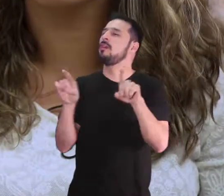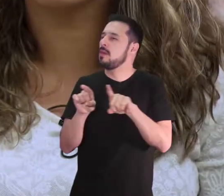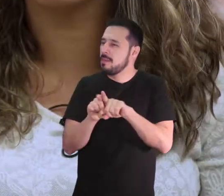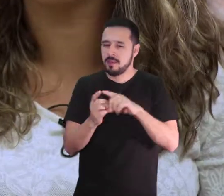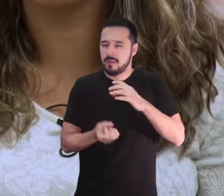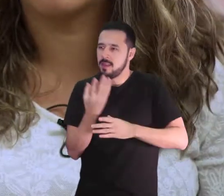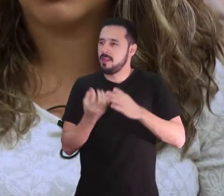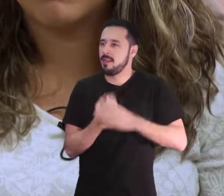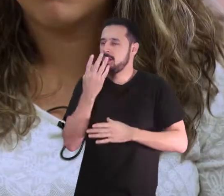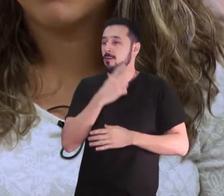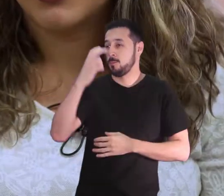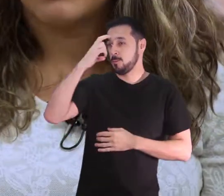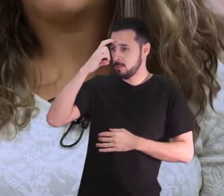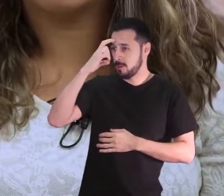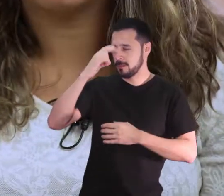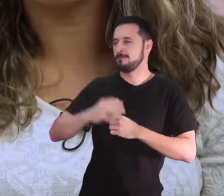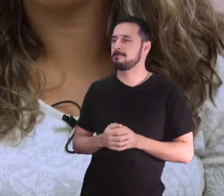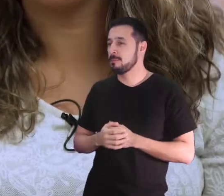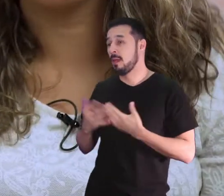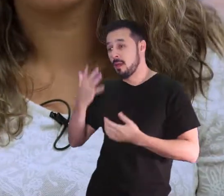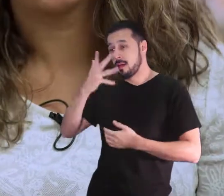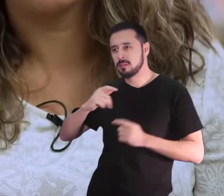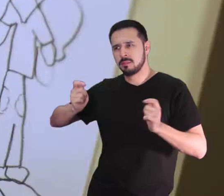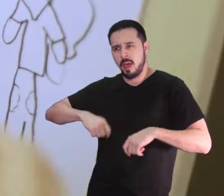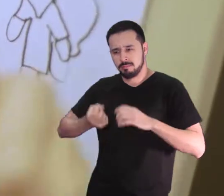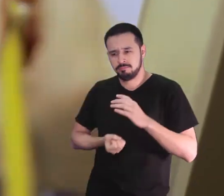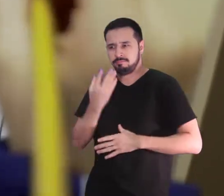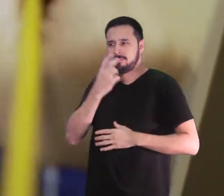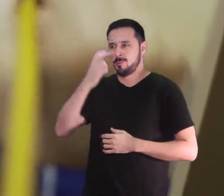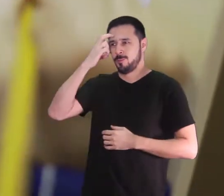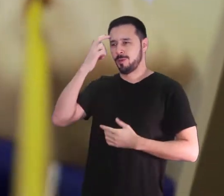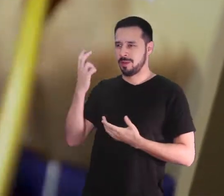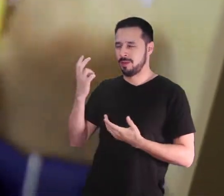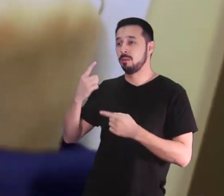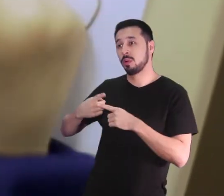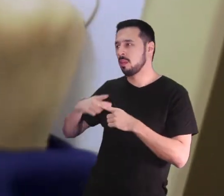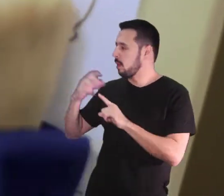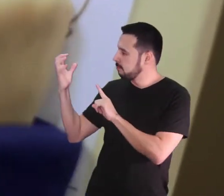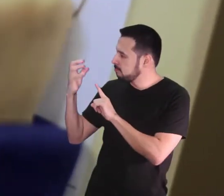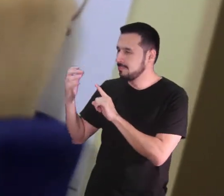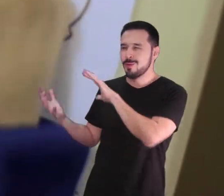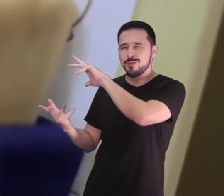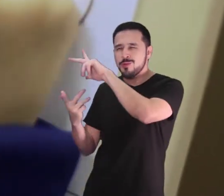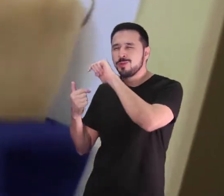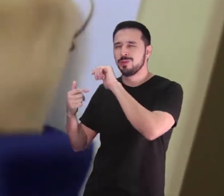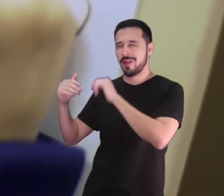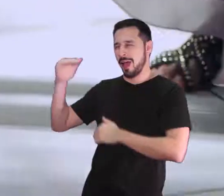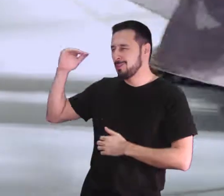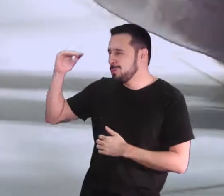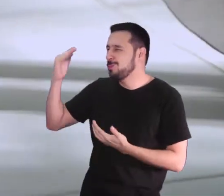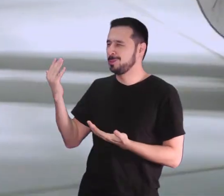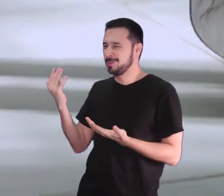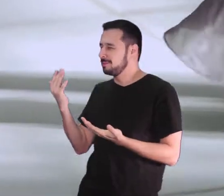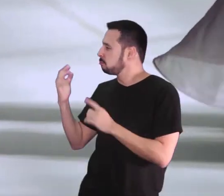criadora, produtora de cultura. Então a criança ela produz cultura a partir do repertório que ela tem, desse mundo, né, que é nosso, muitas vezes o